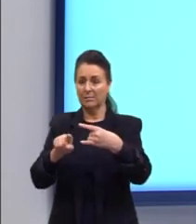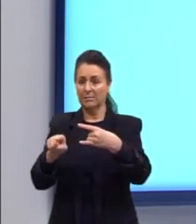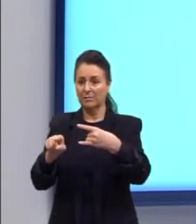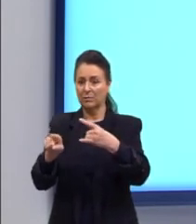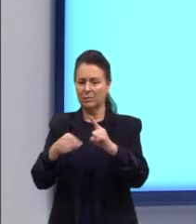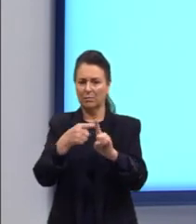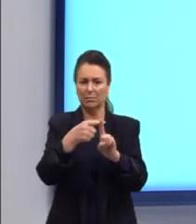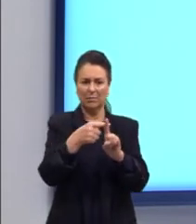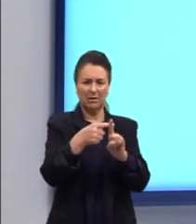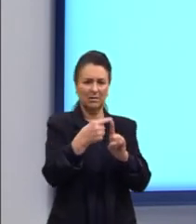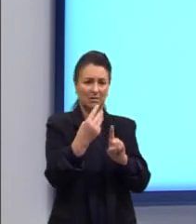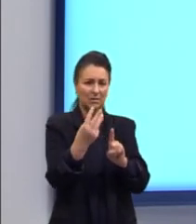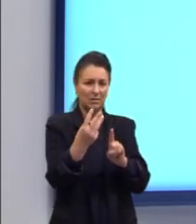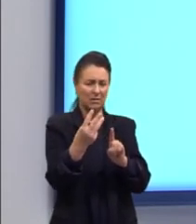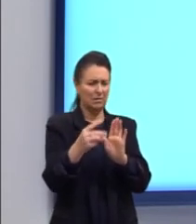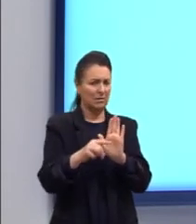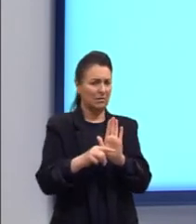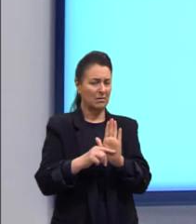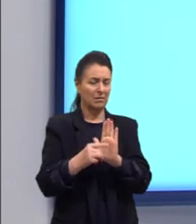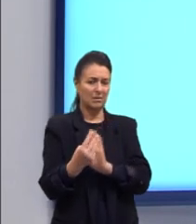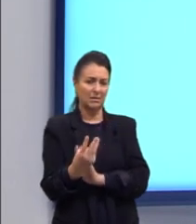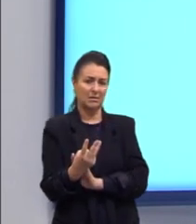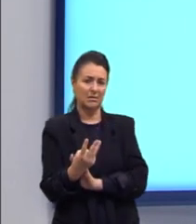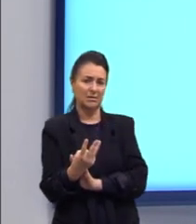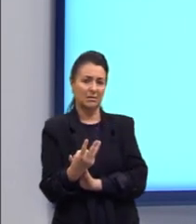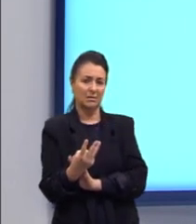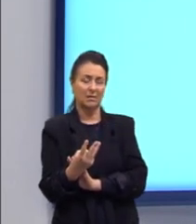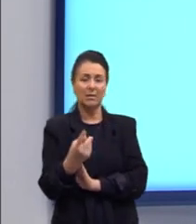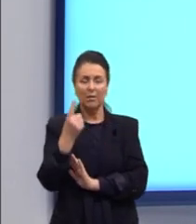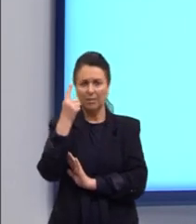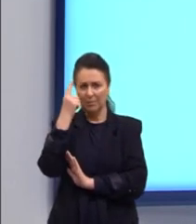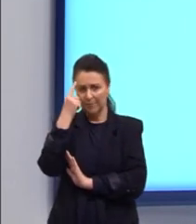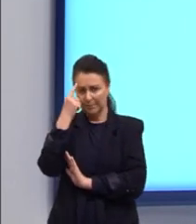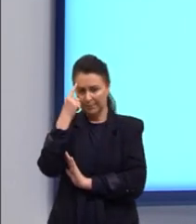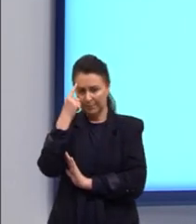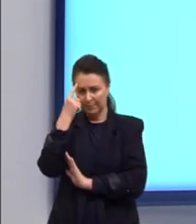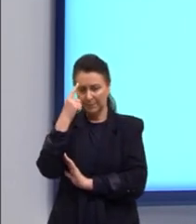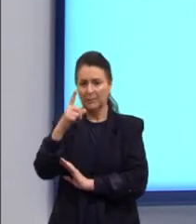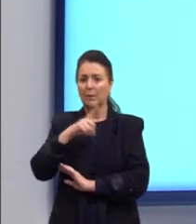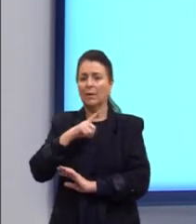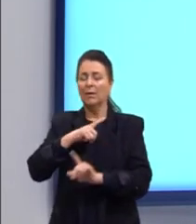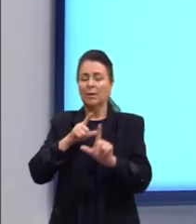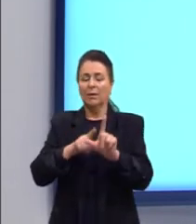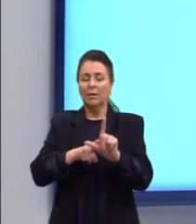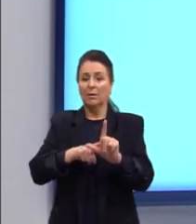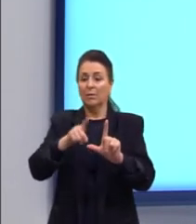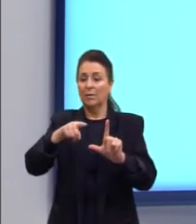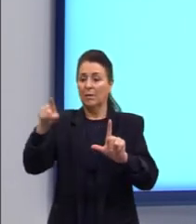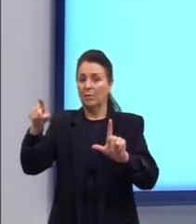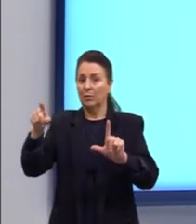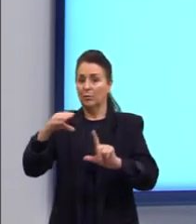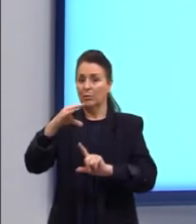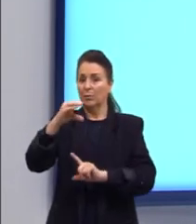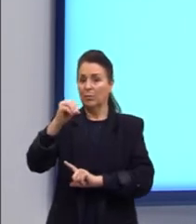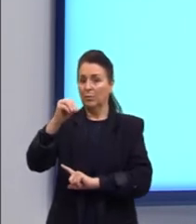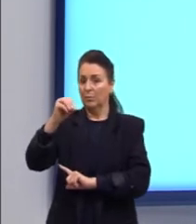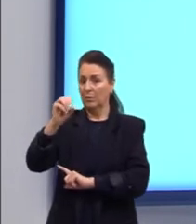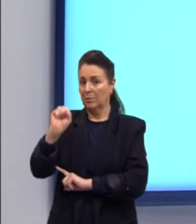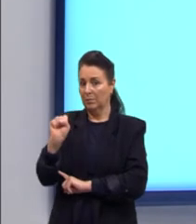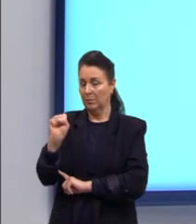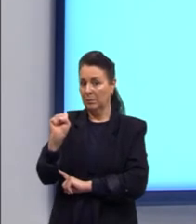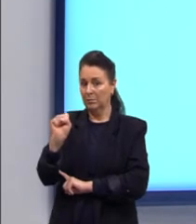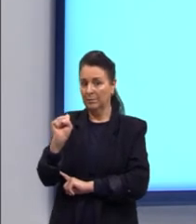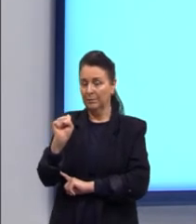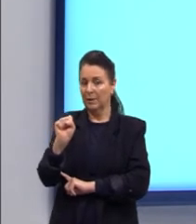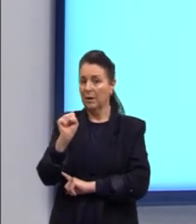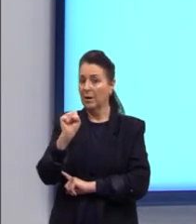ou menos 3 nós podemos pensar no seguinte quando nós temos o gráfico de cosseno a gente sabe que o cosseno